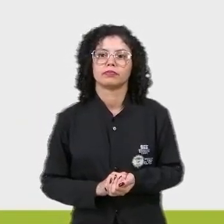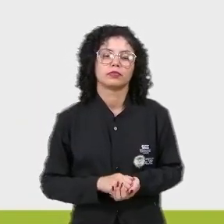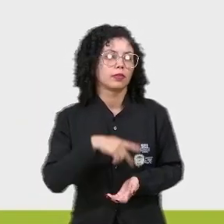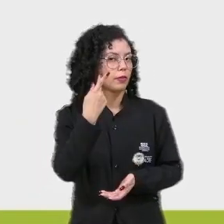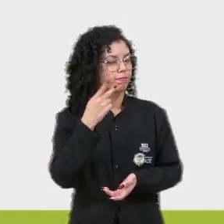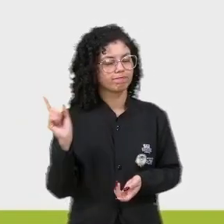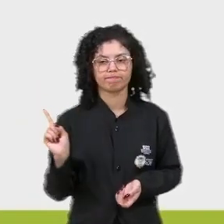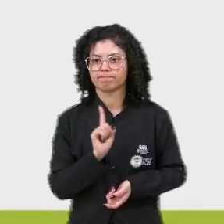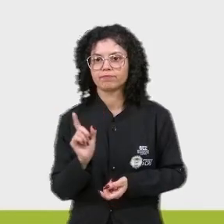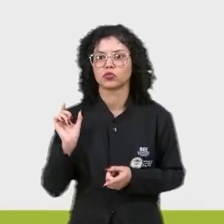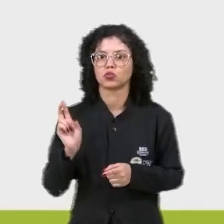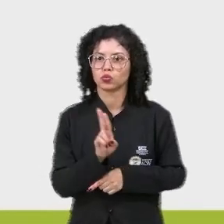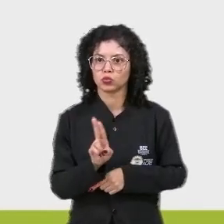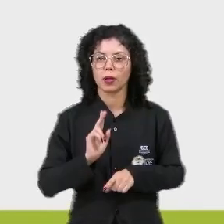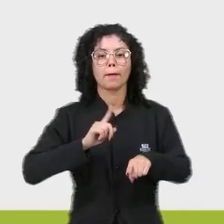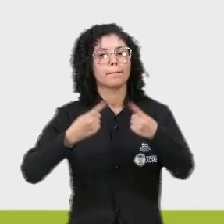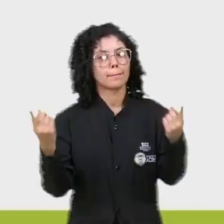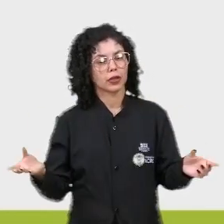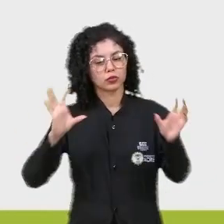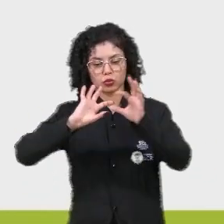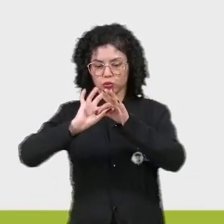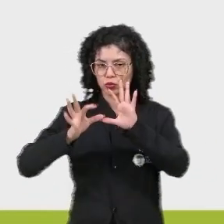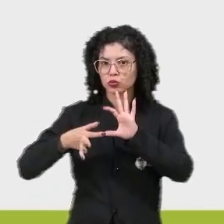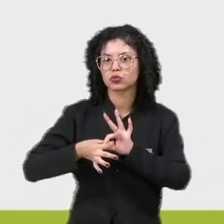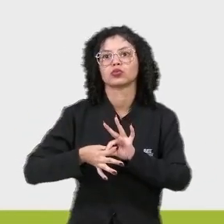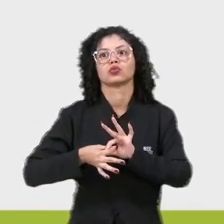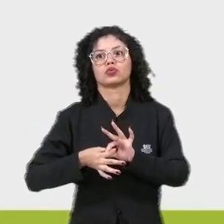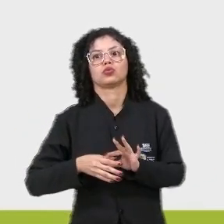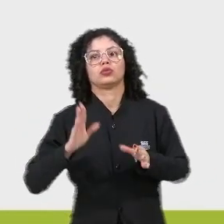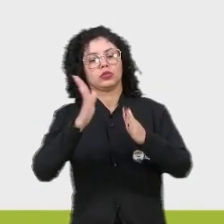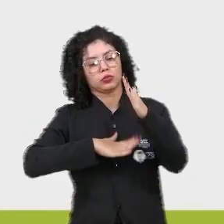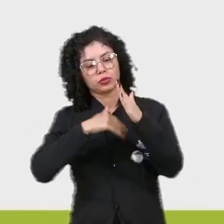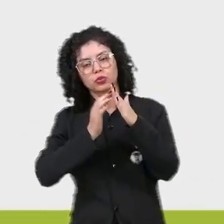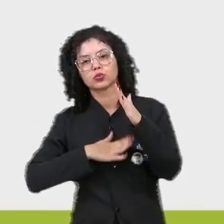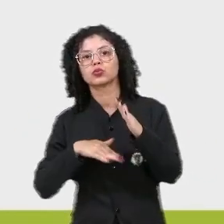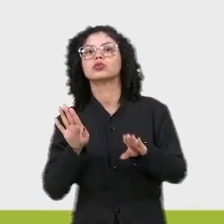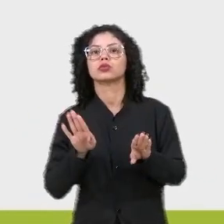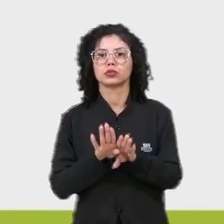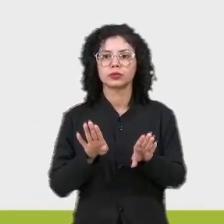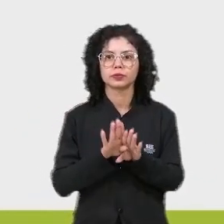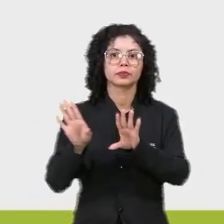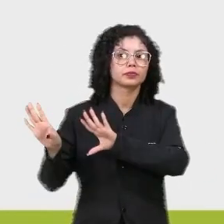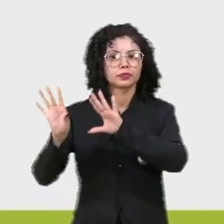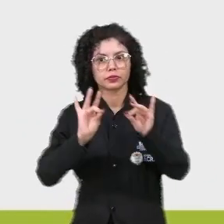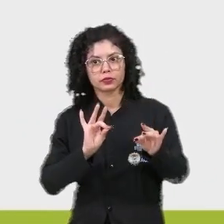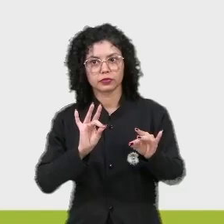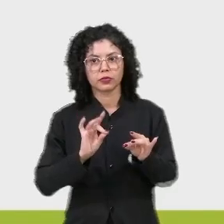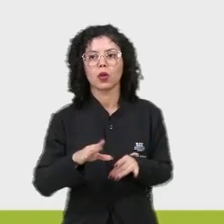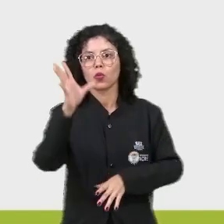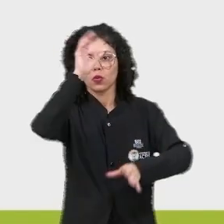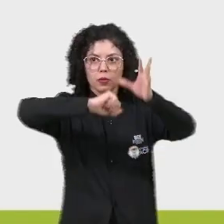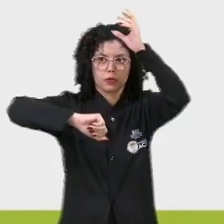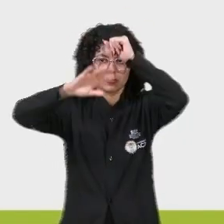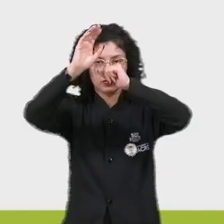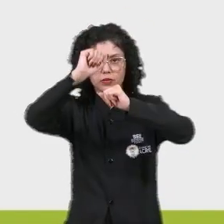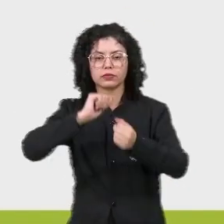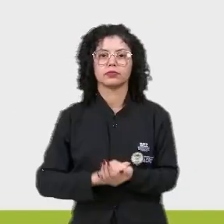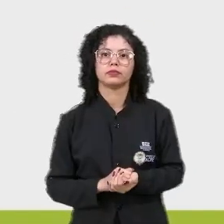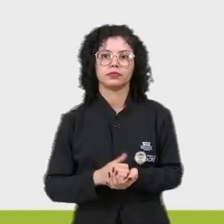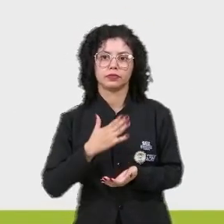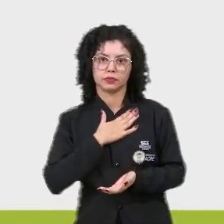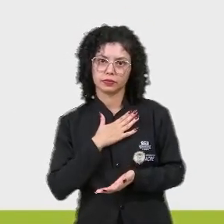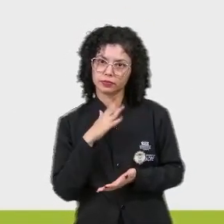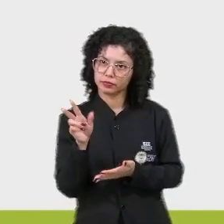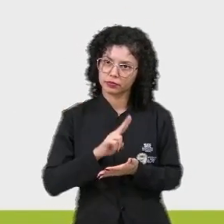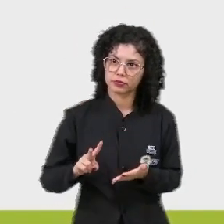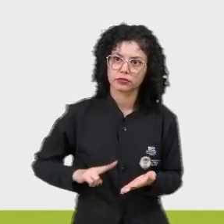o nome, mas pelo contexto, por se tratar de uma pintura, isso remete aos conhecimentos desse meu